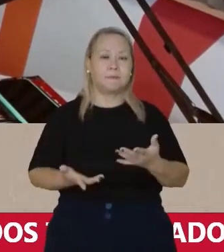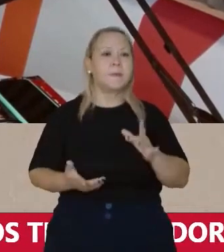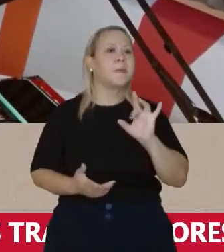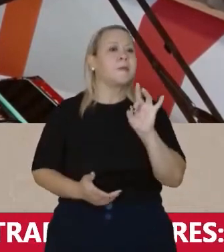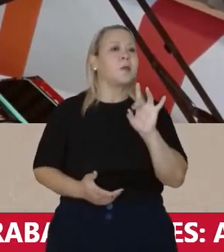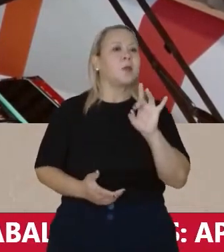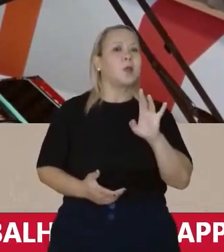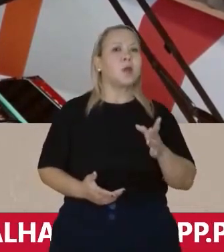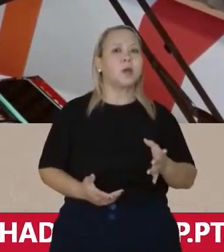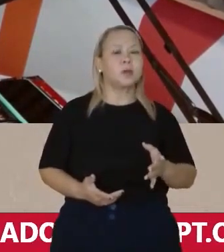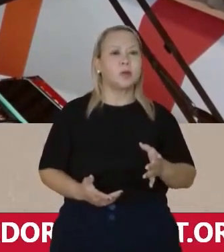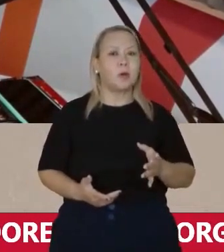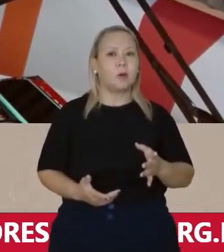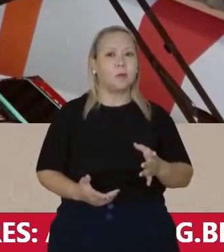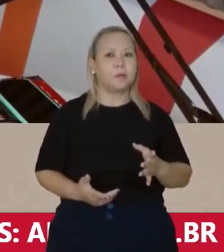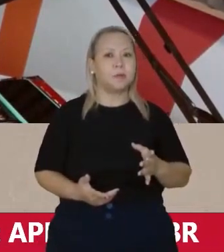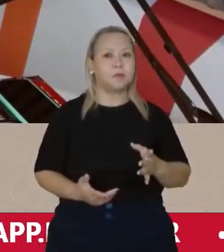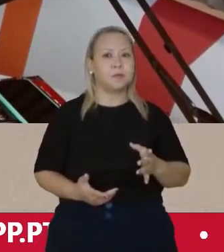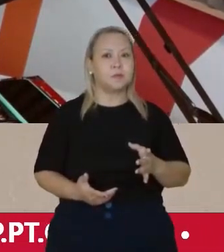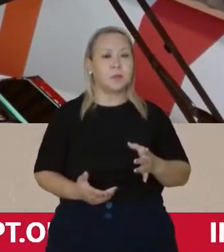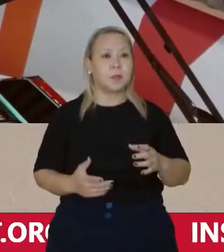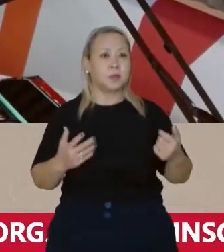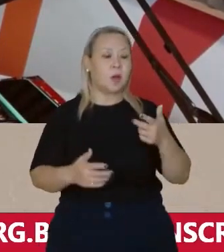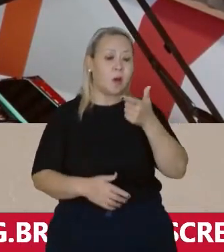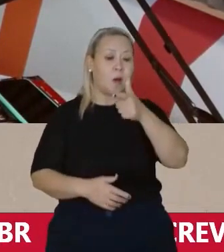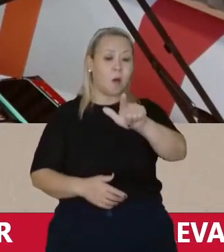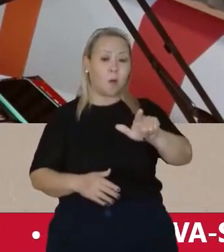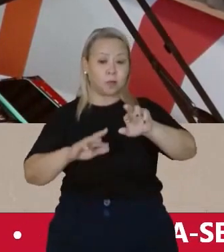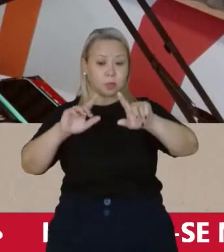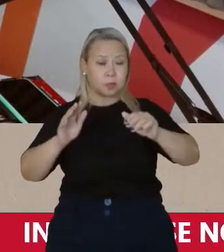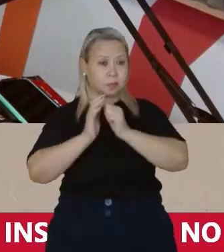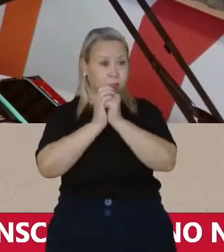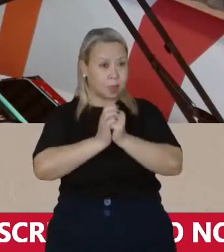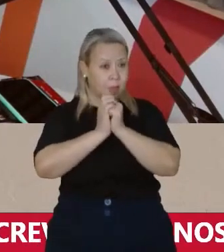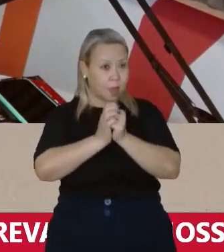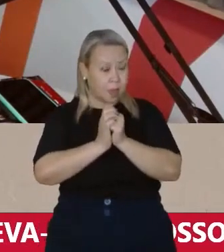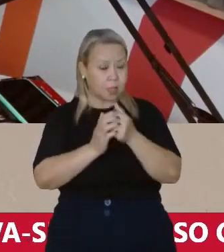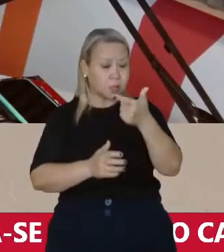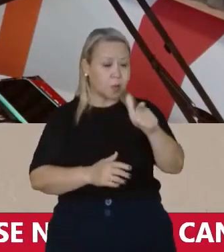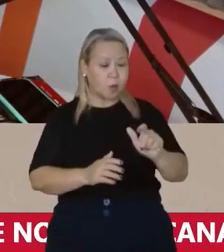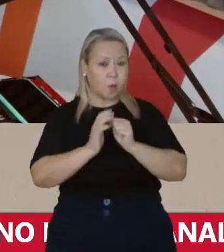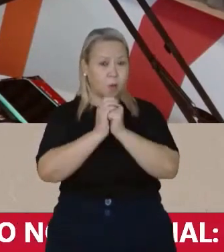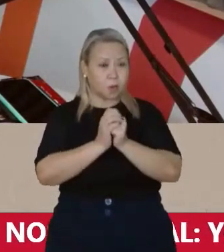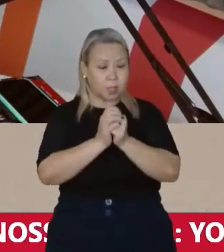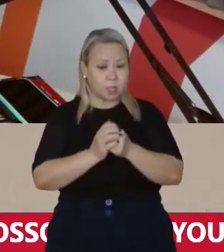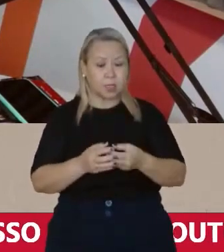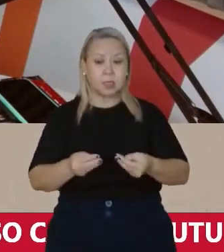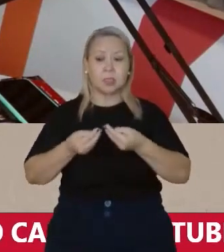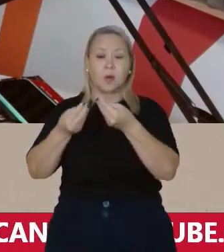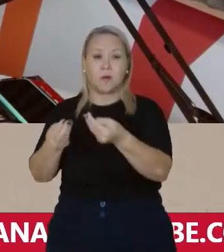só o padê, só o orim, que é a reza, só as oferendas no mar,